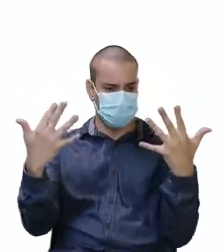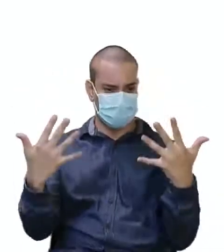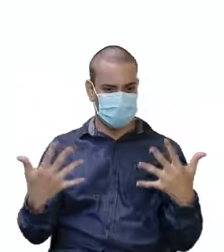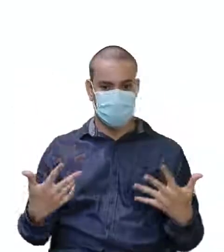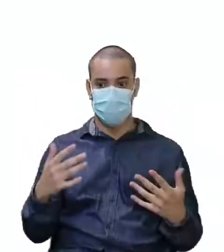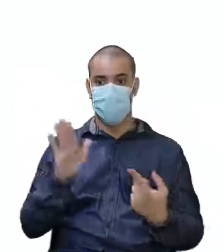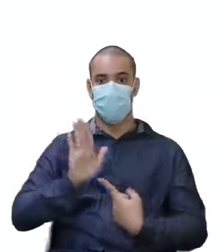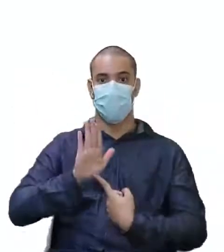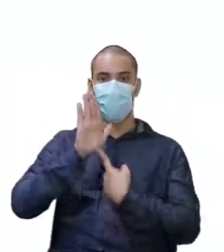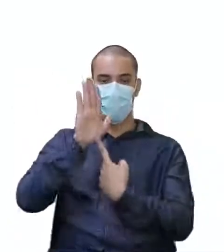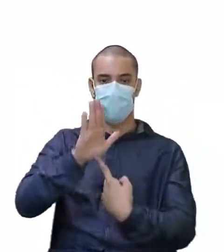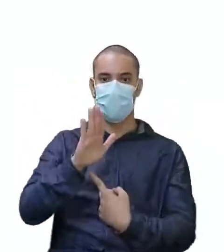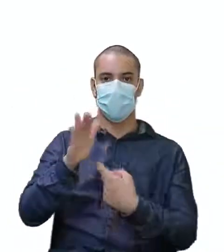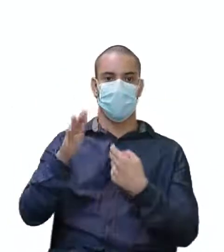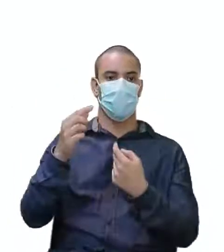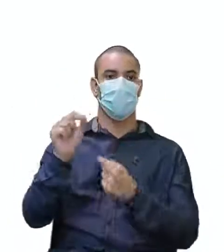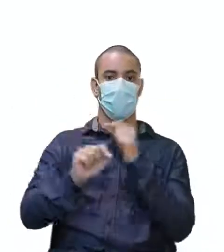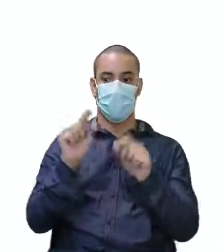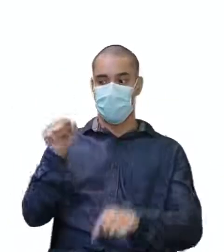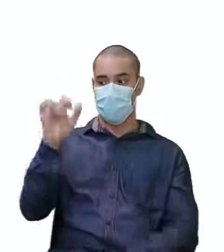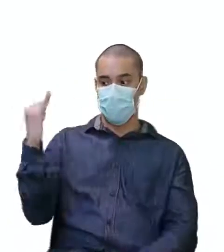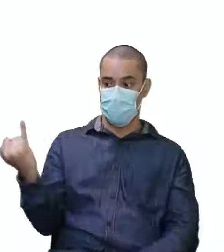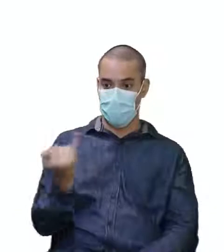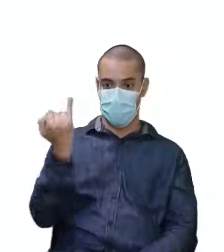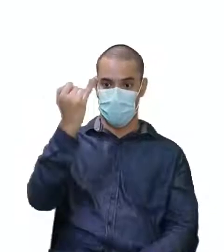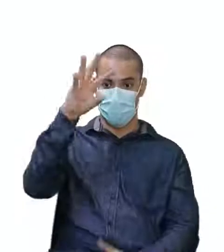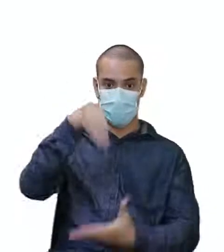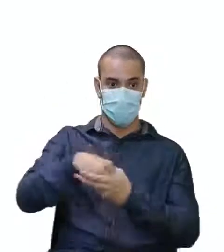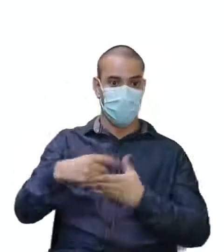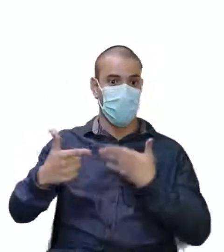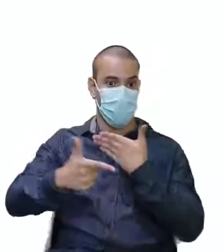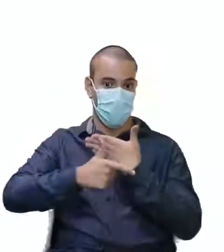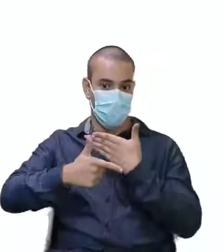mostrar a importância desse indivíduo em um